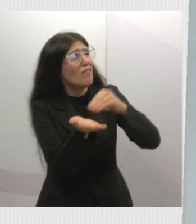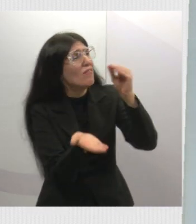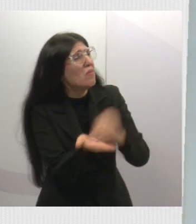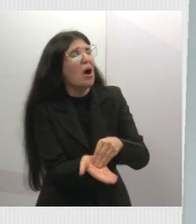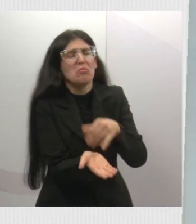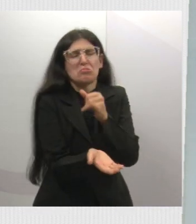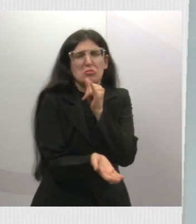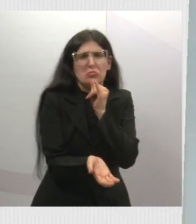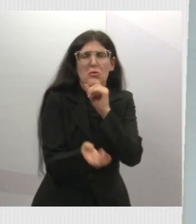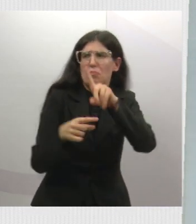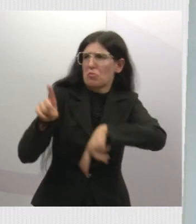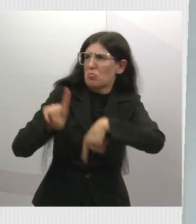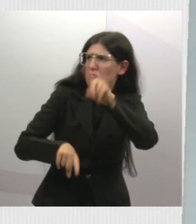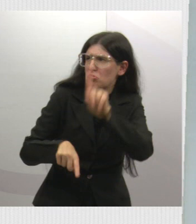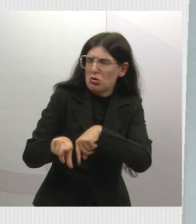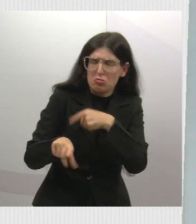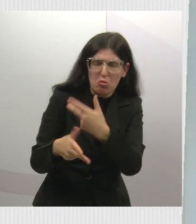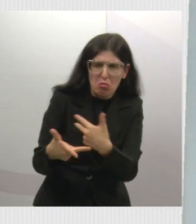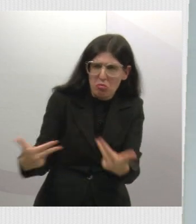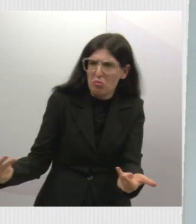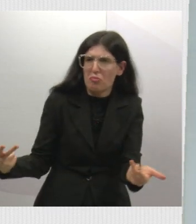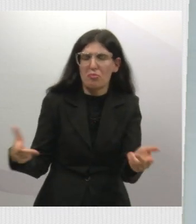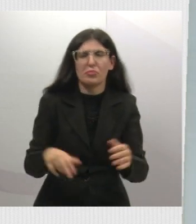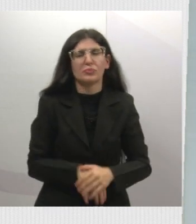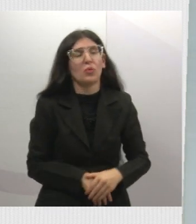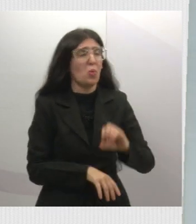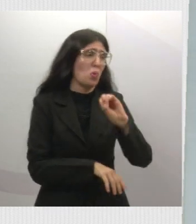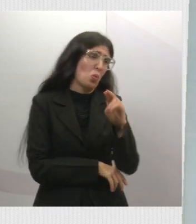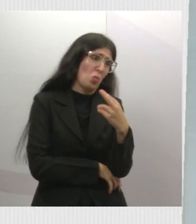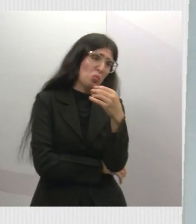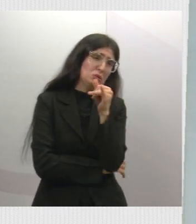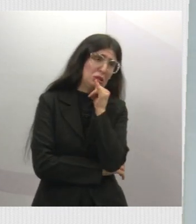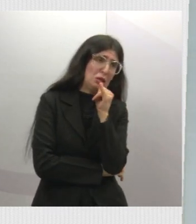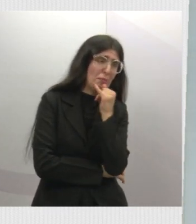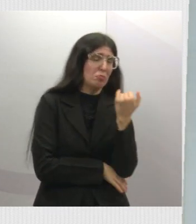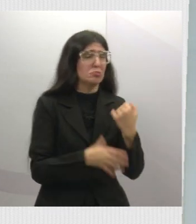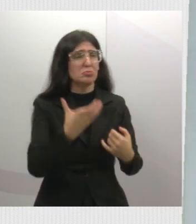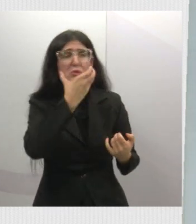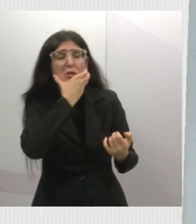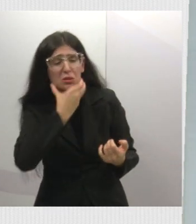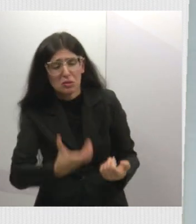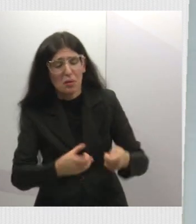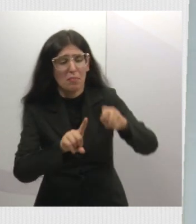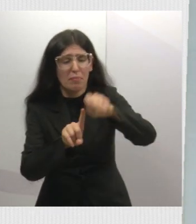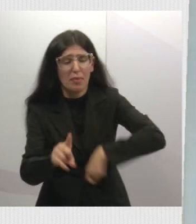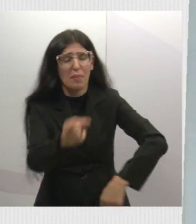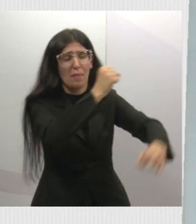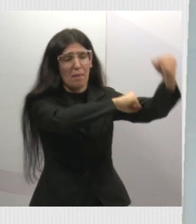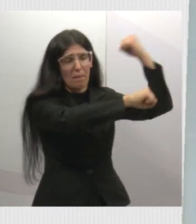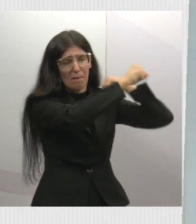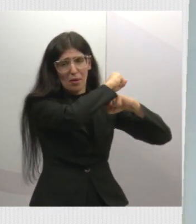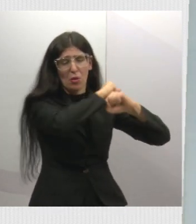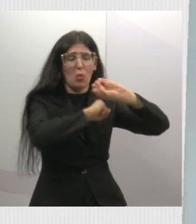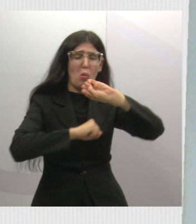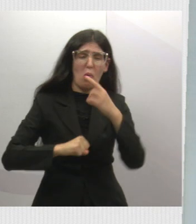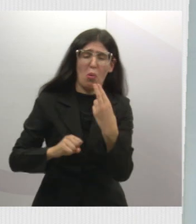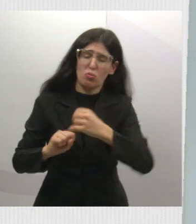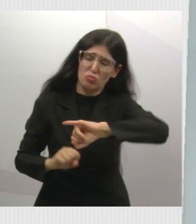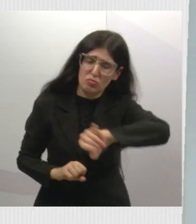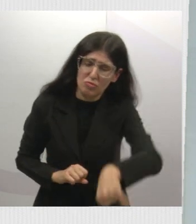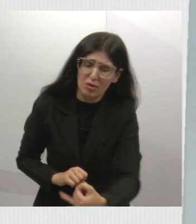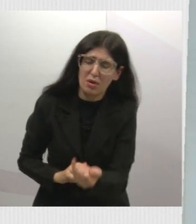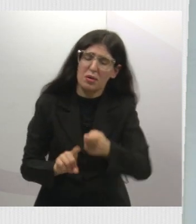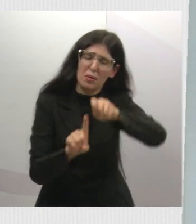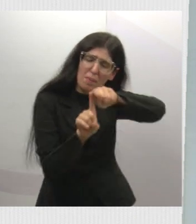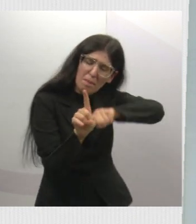chegar na virada do exercício ou no início de janeiro, algum serviço que estava em arrolamento, que finalizou-se